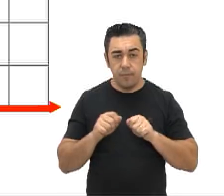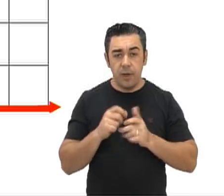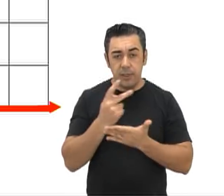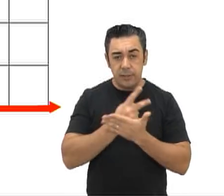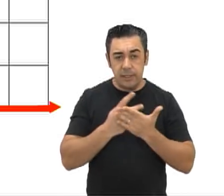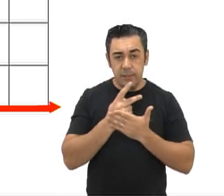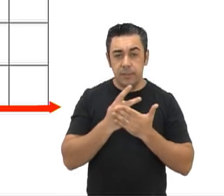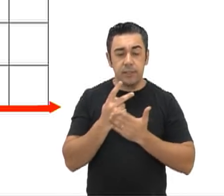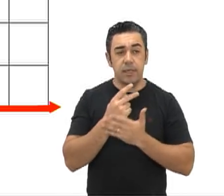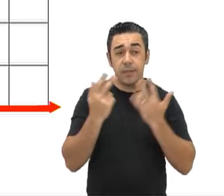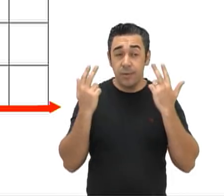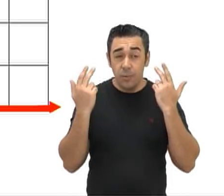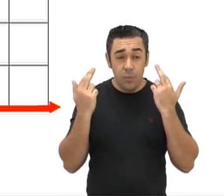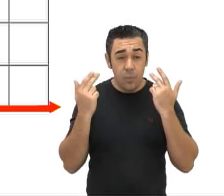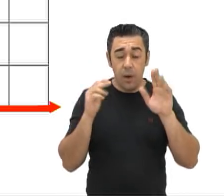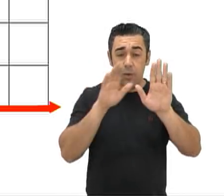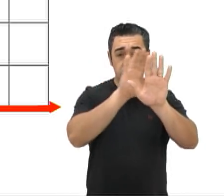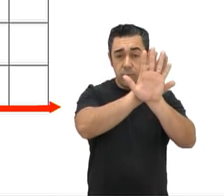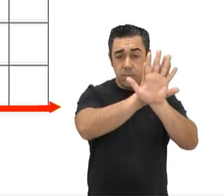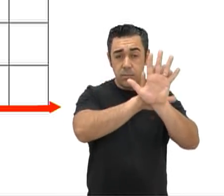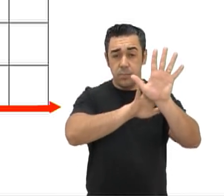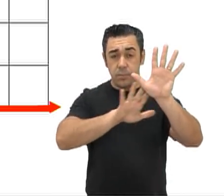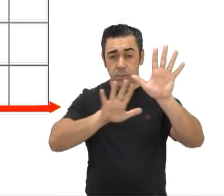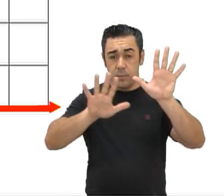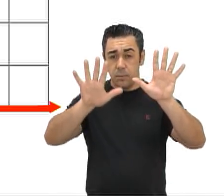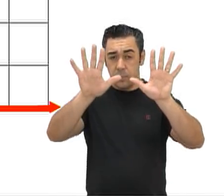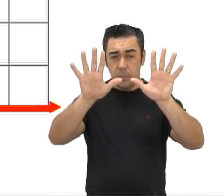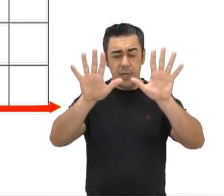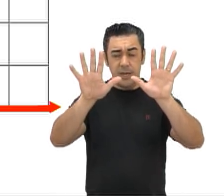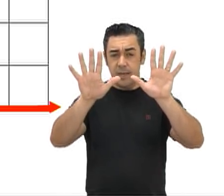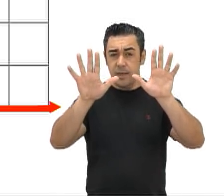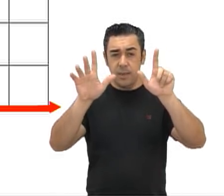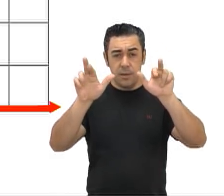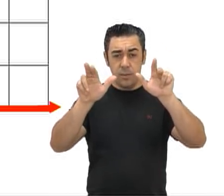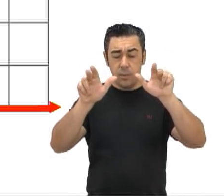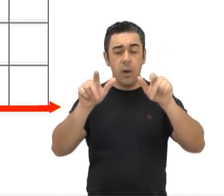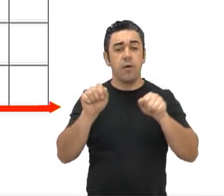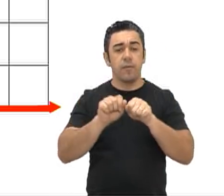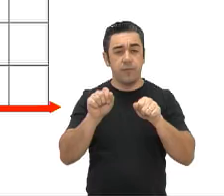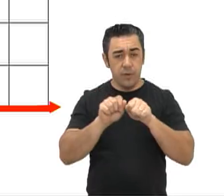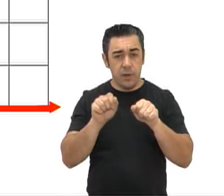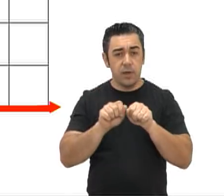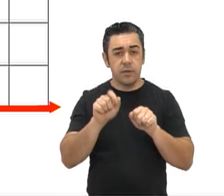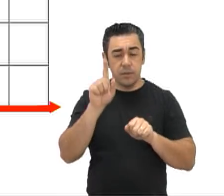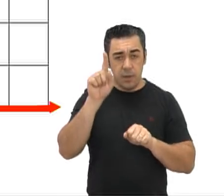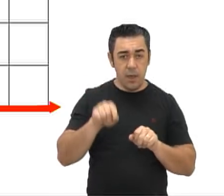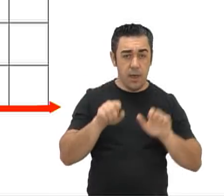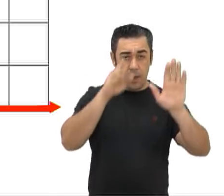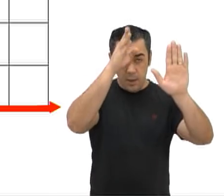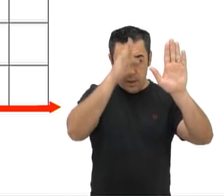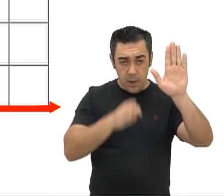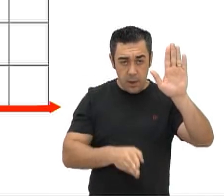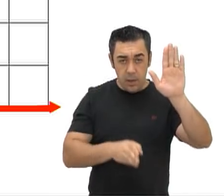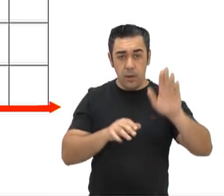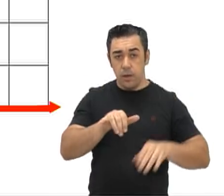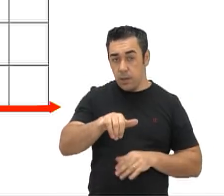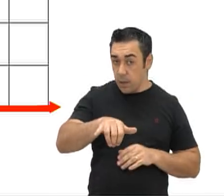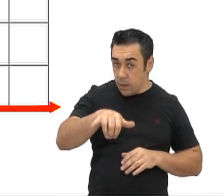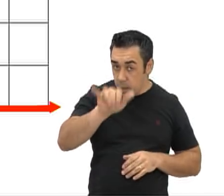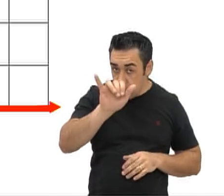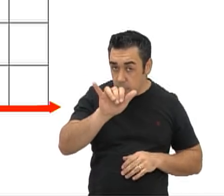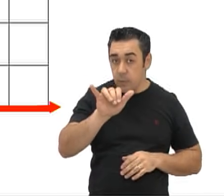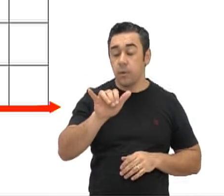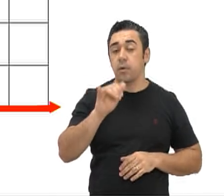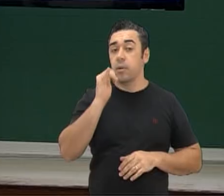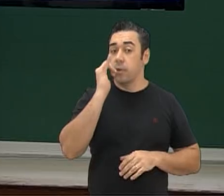outra idêntica, utilizando a simetria de reflexão em relação ao eixo Y. A dica: vai